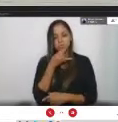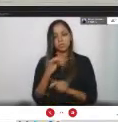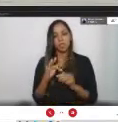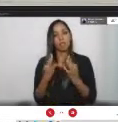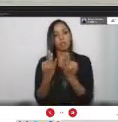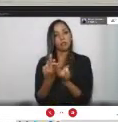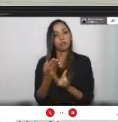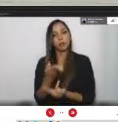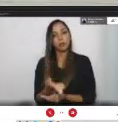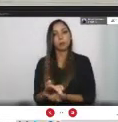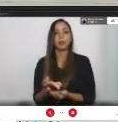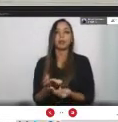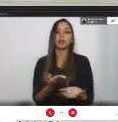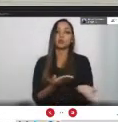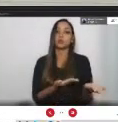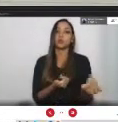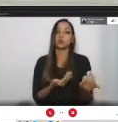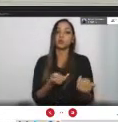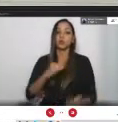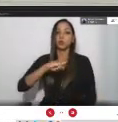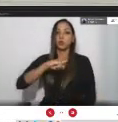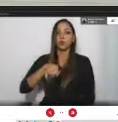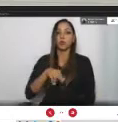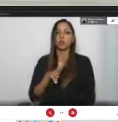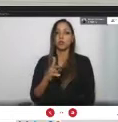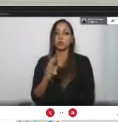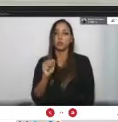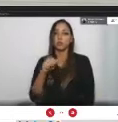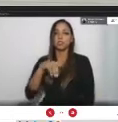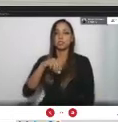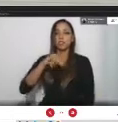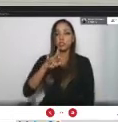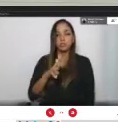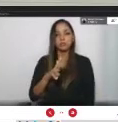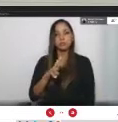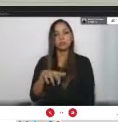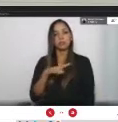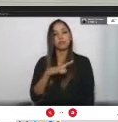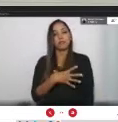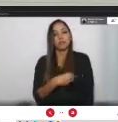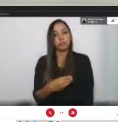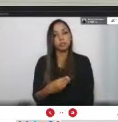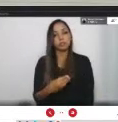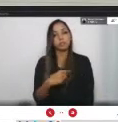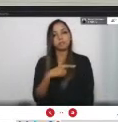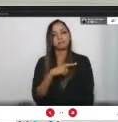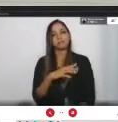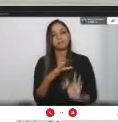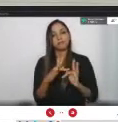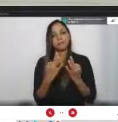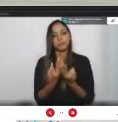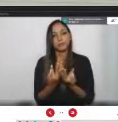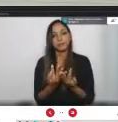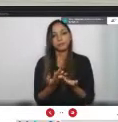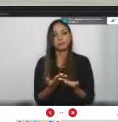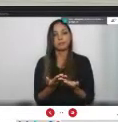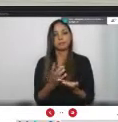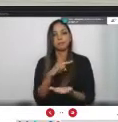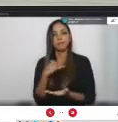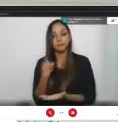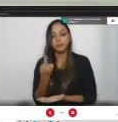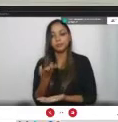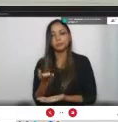deixou filhos, deixou aí a família, para combater a questão da Covid. Então, são essas